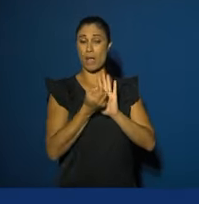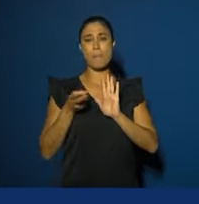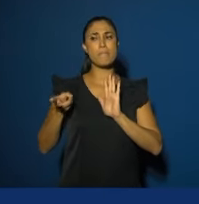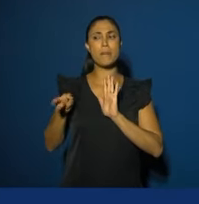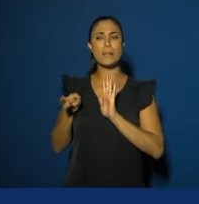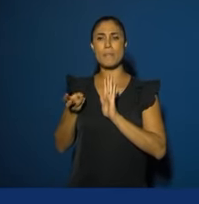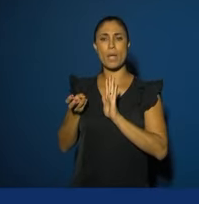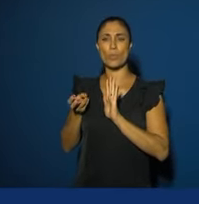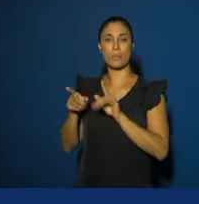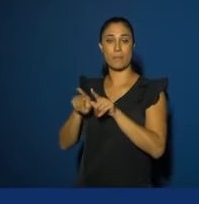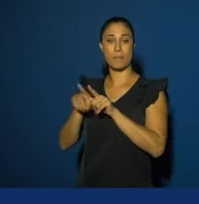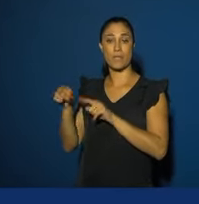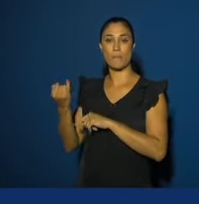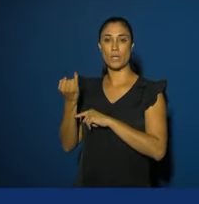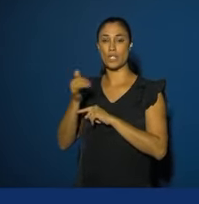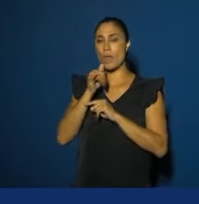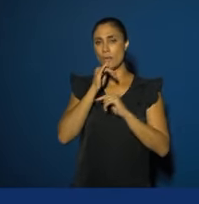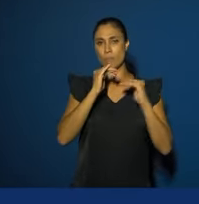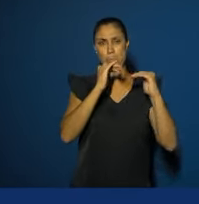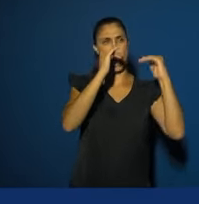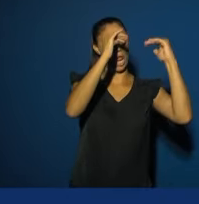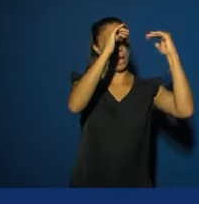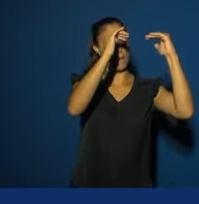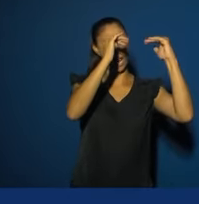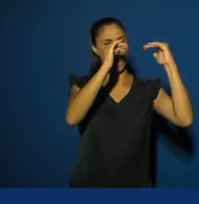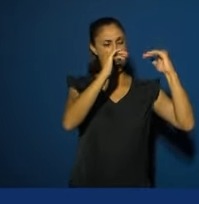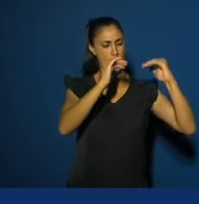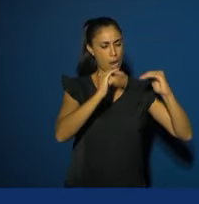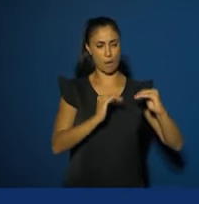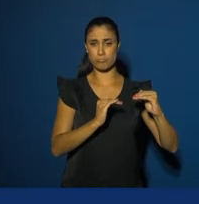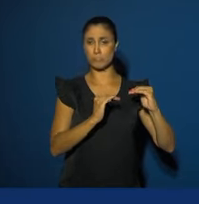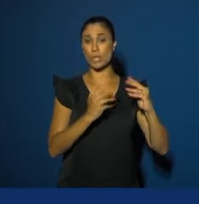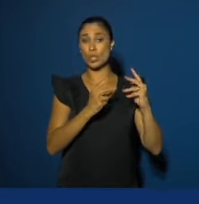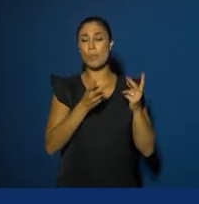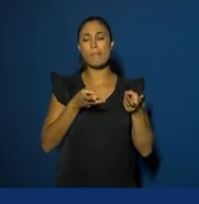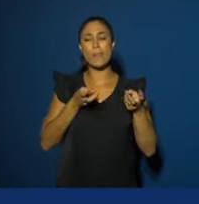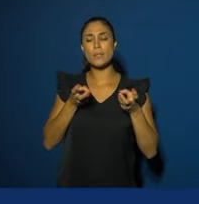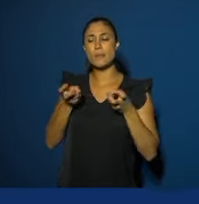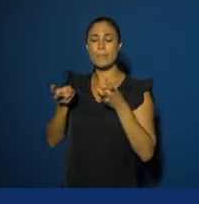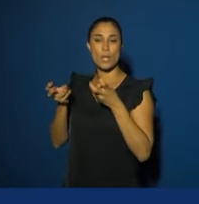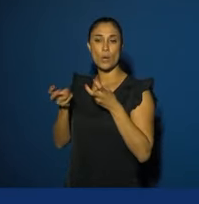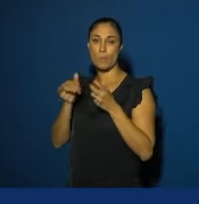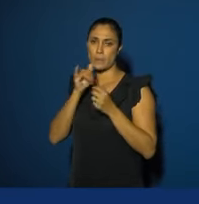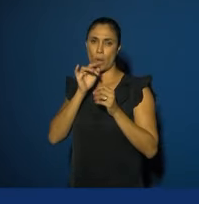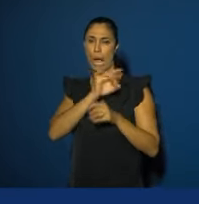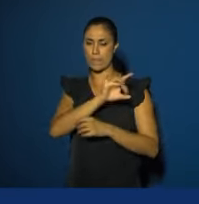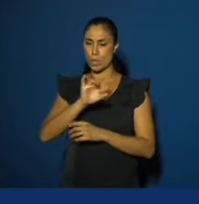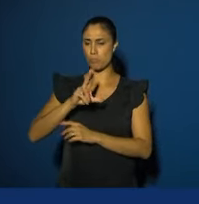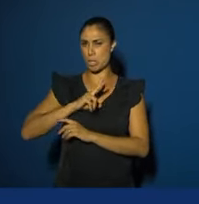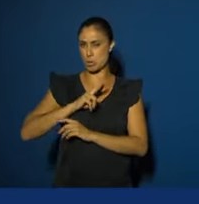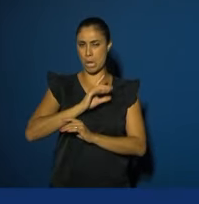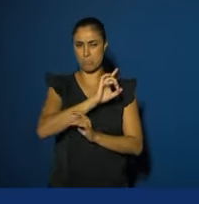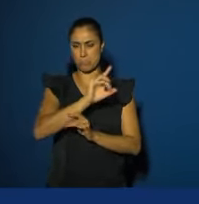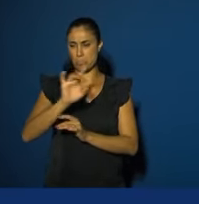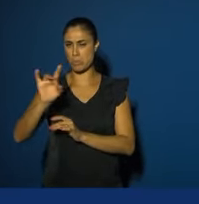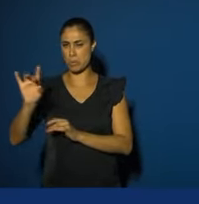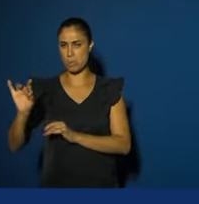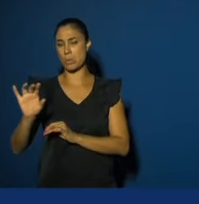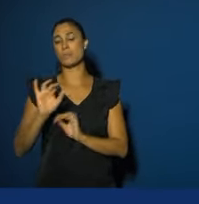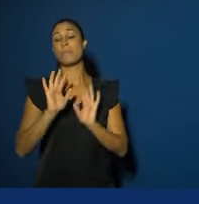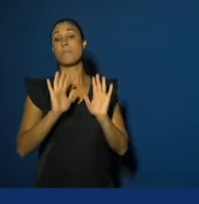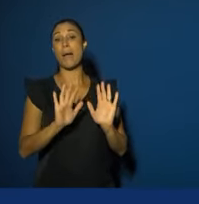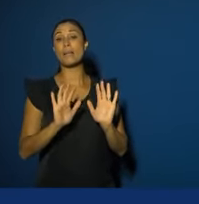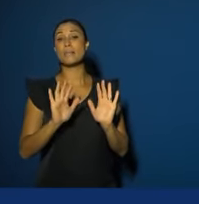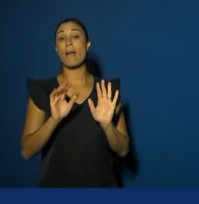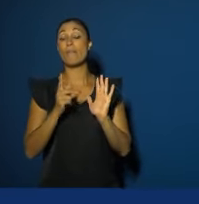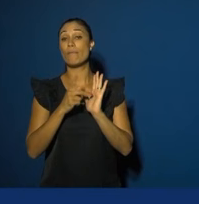todas elas de luxo de médio de mais democrático todo mundo percebeu cada um no seu no seu no seu pedaço